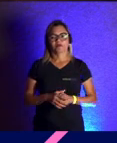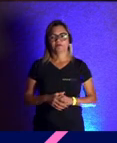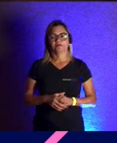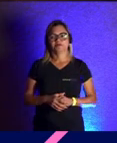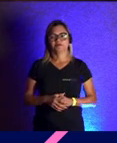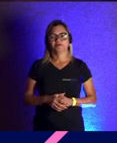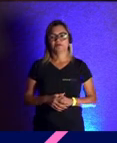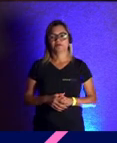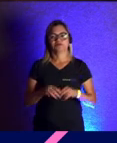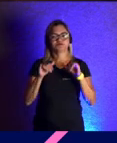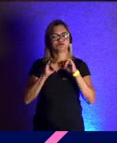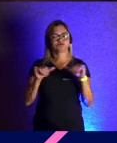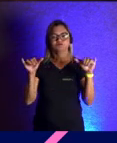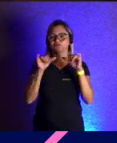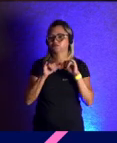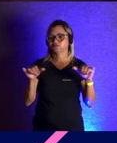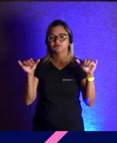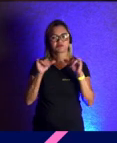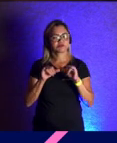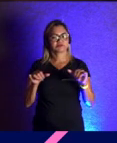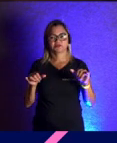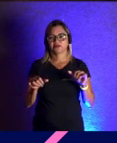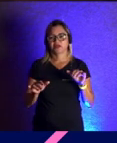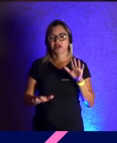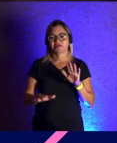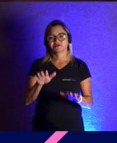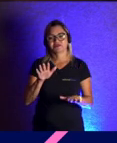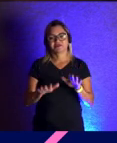que a gente tem que